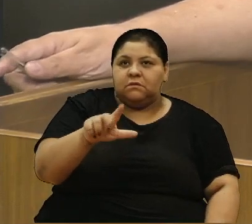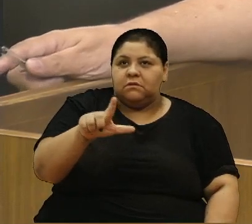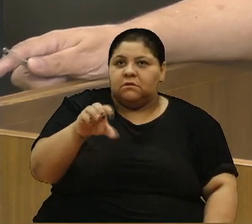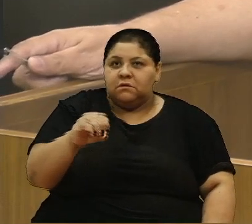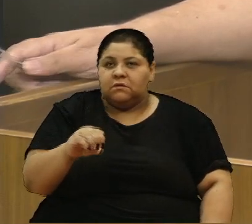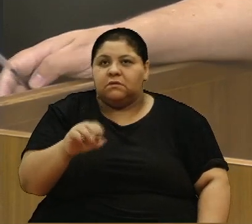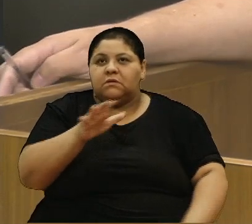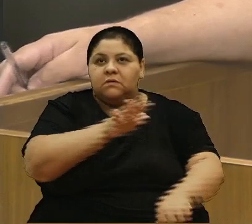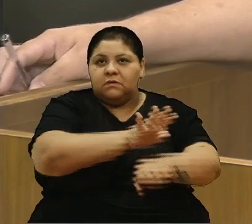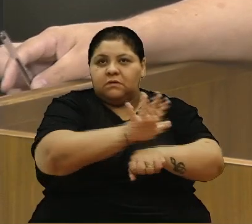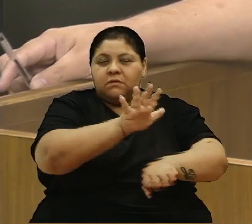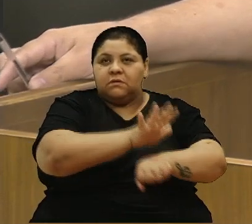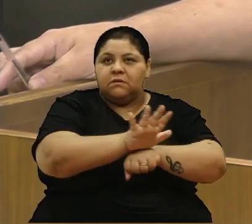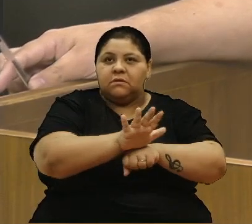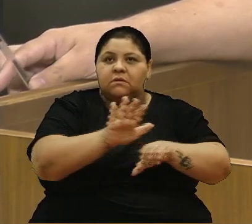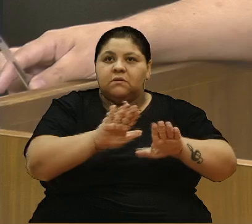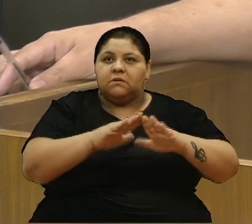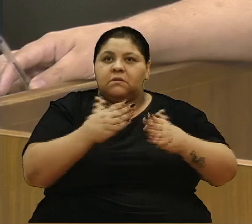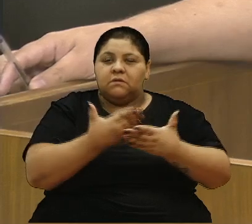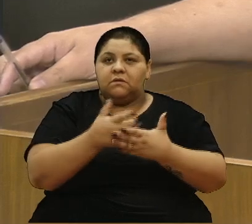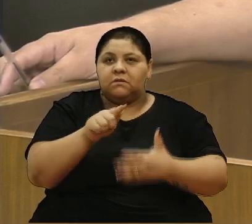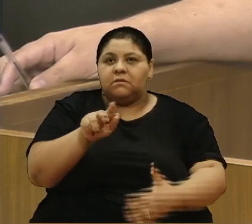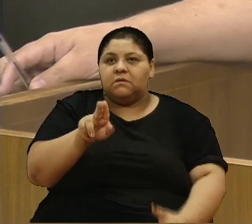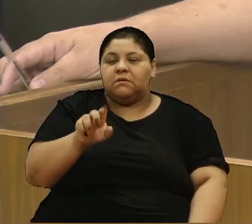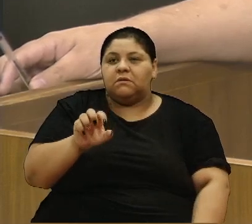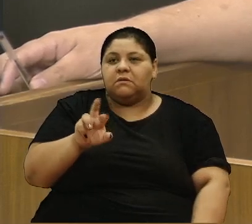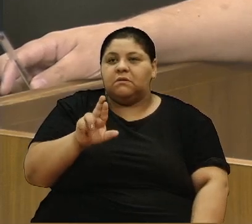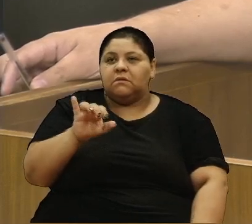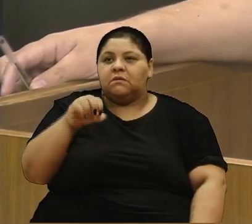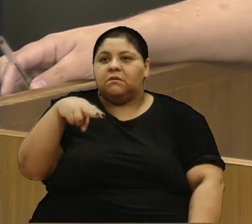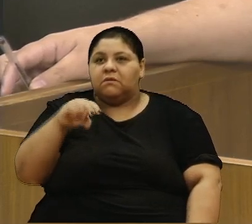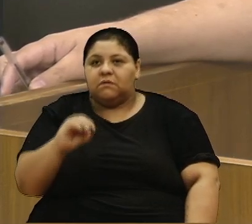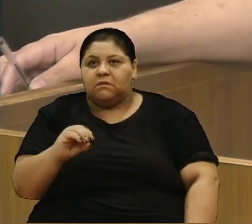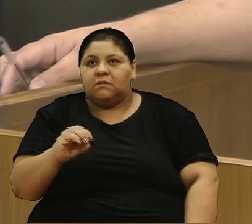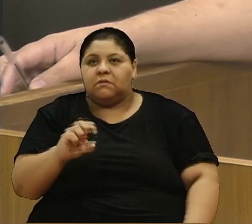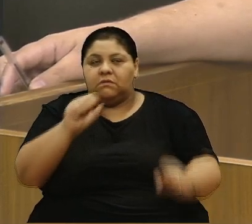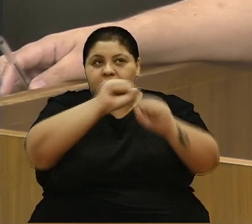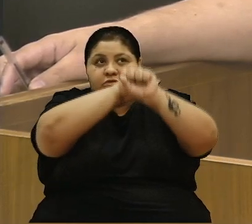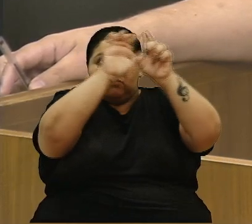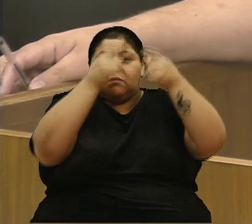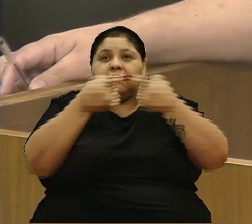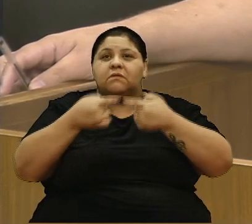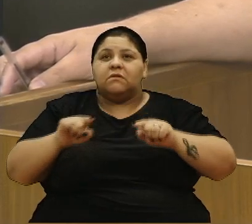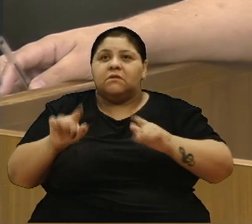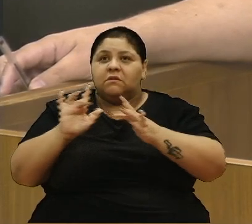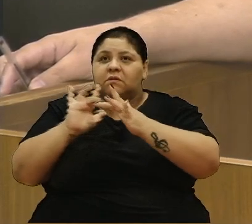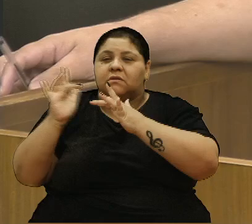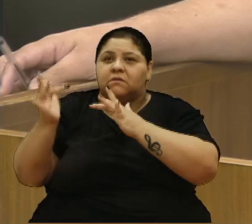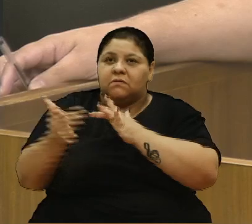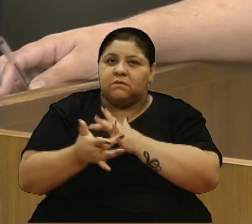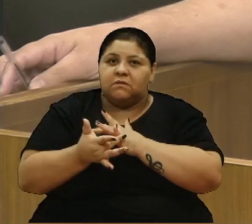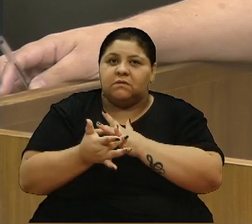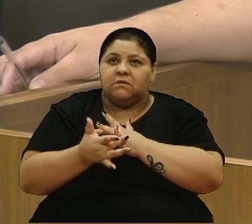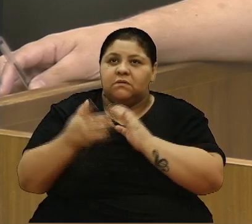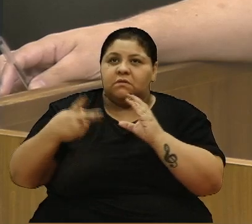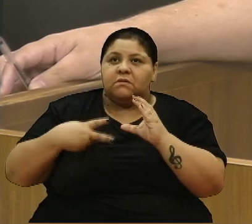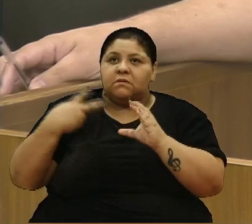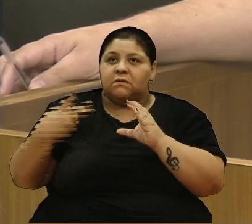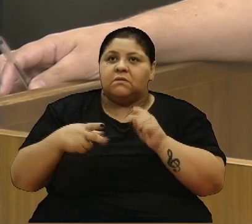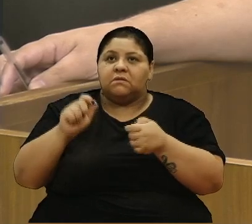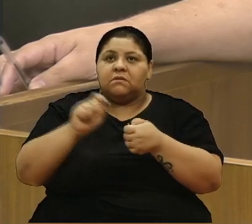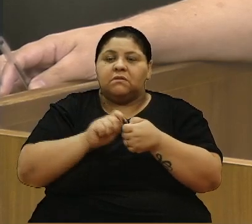hora extra na Escola Guerino Zugno, nas partes da manhã. No entanto, ele está nas redes sociais da Câmara de Vereadores